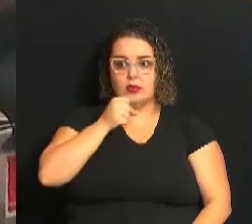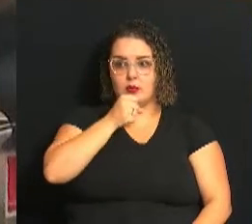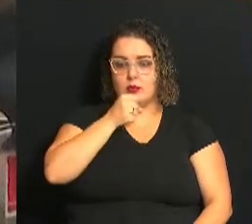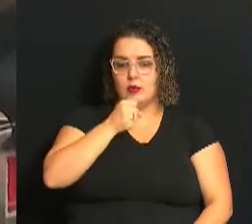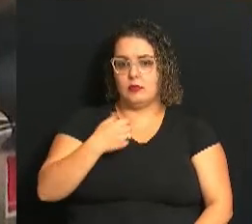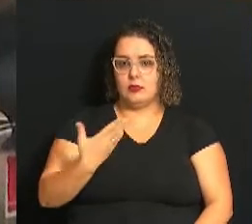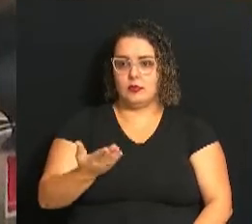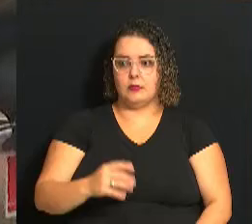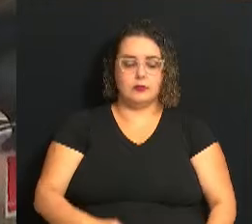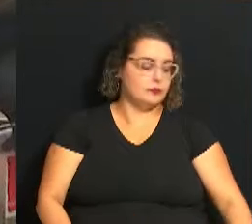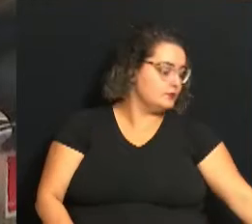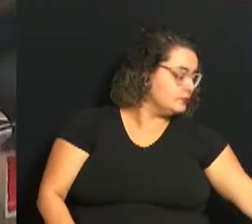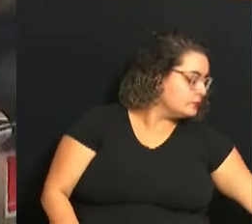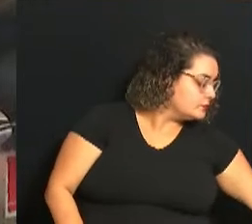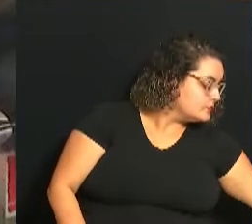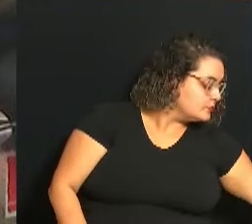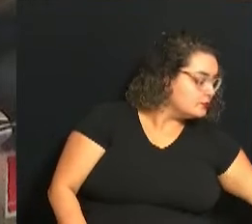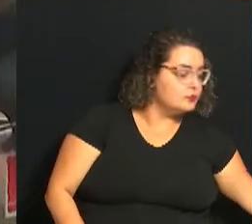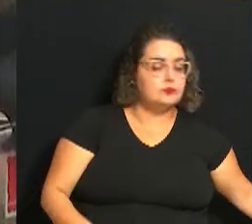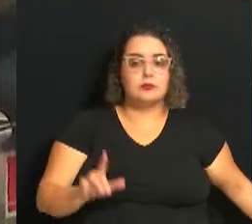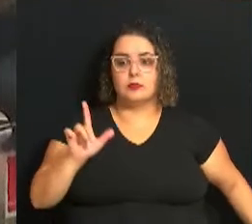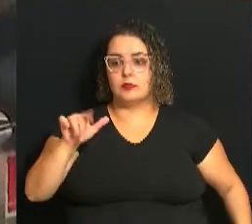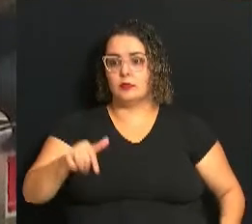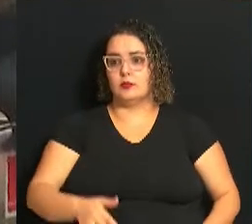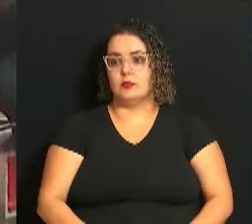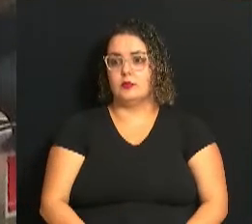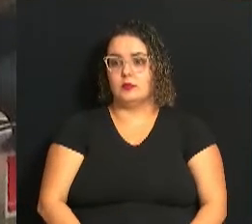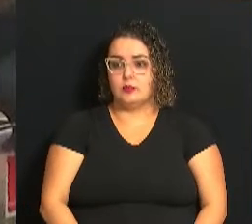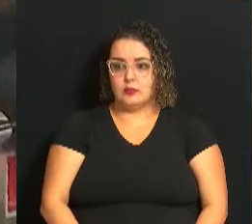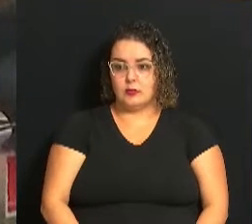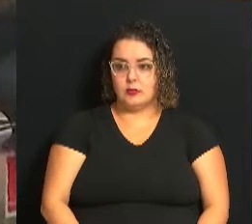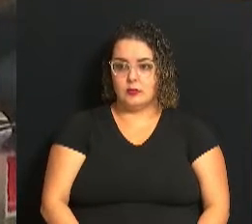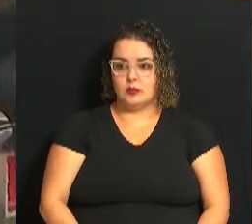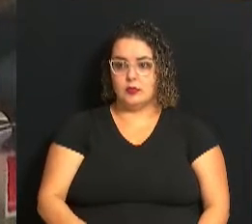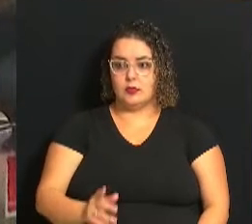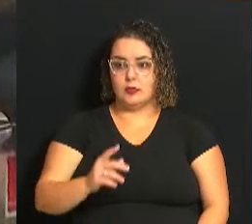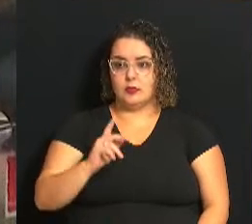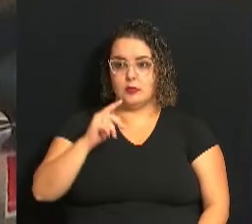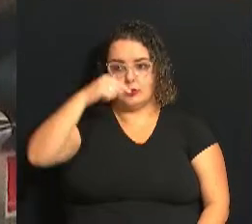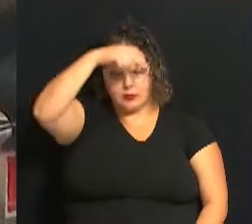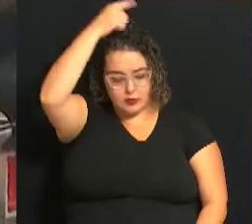Bom. E em seguida o Paulo Gaspar.